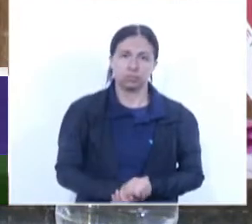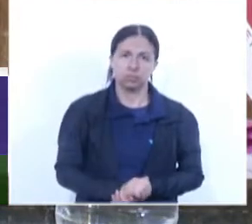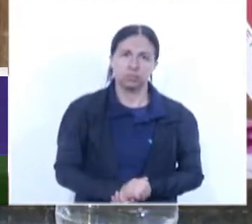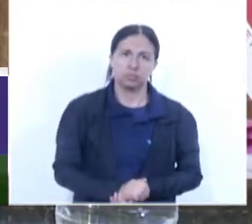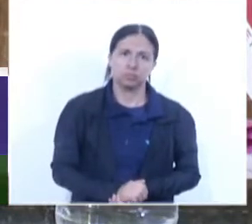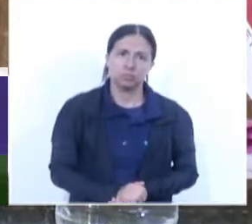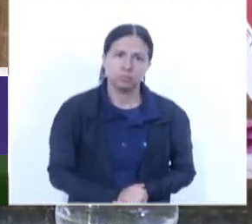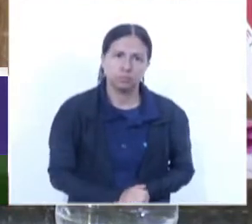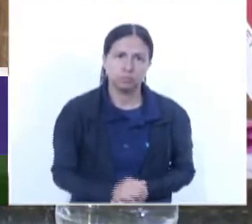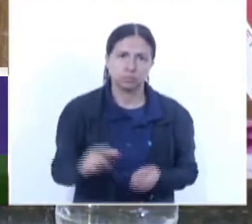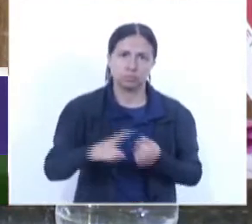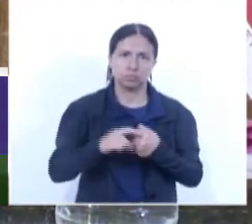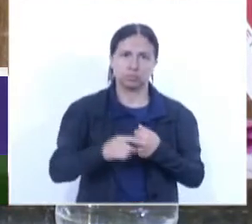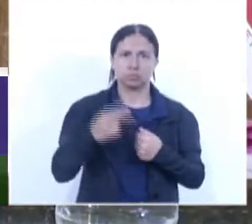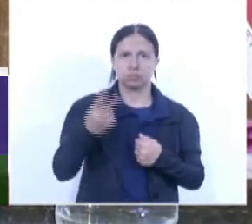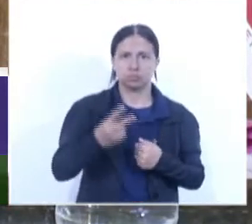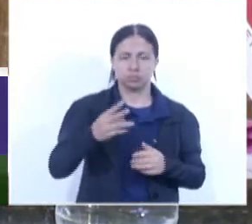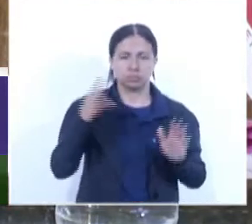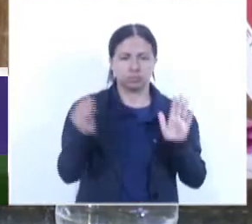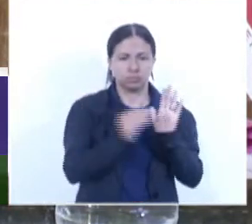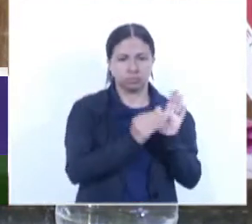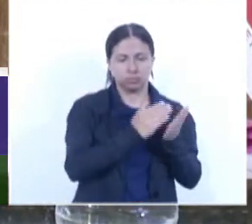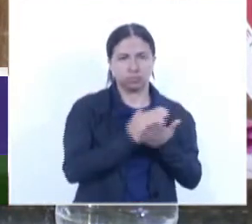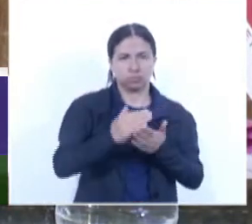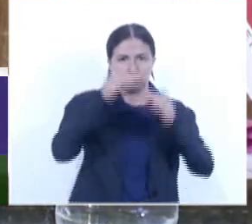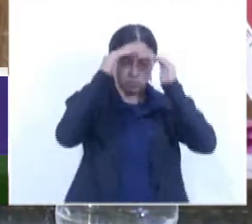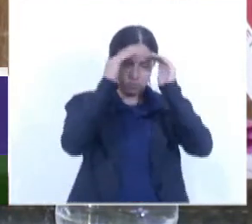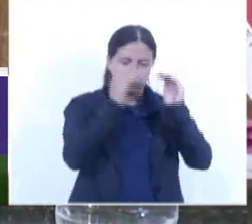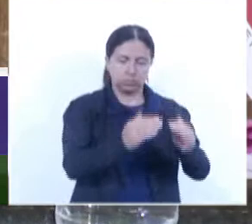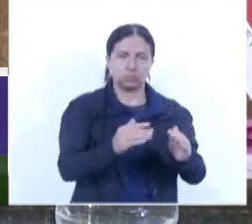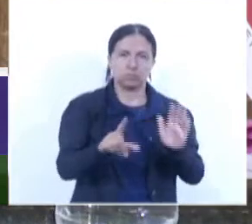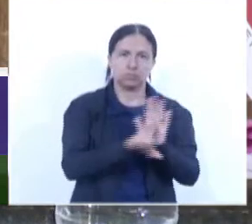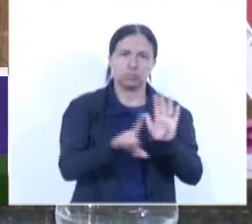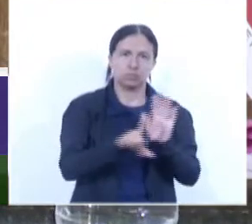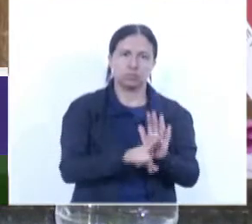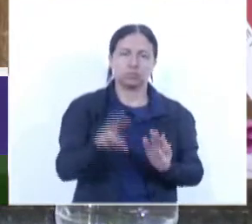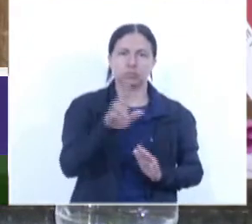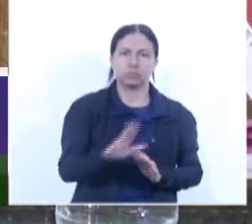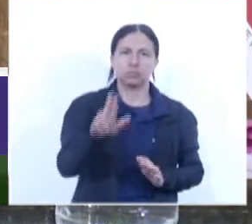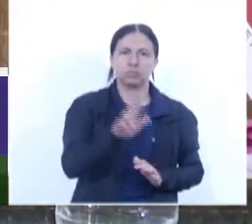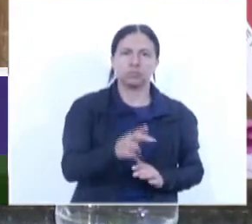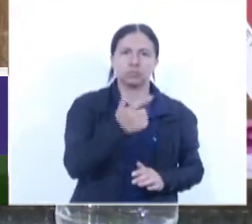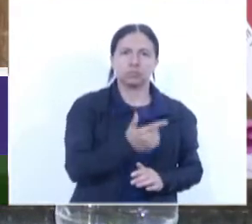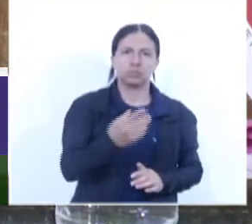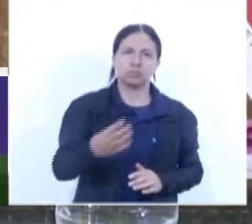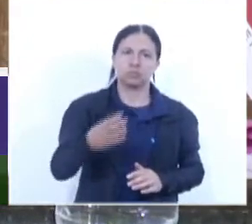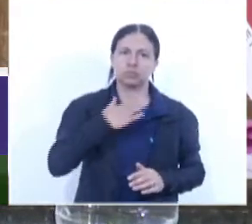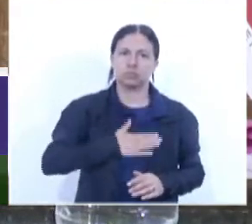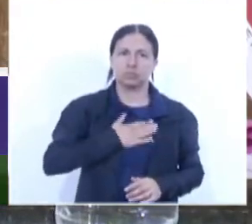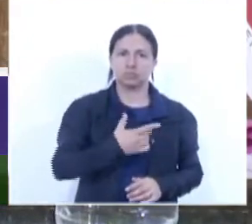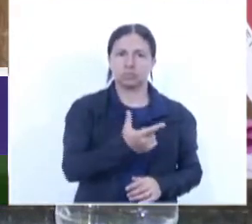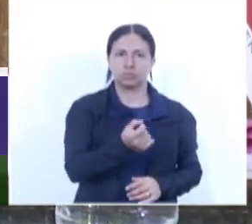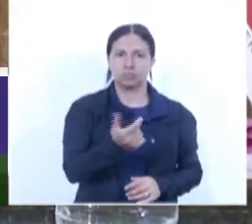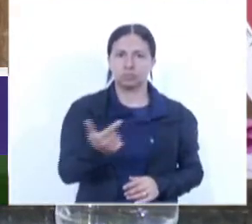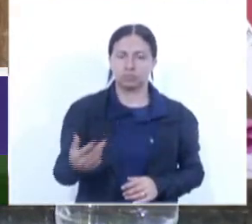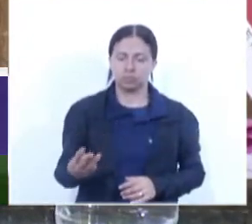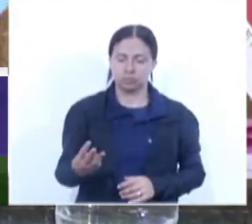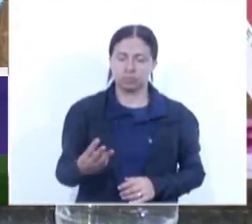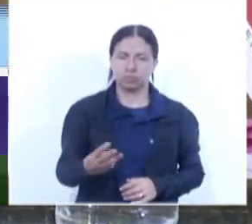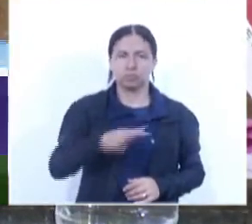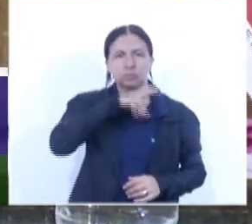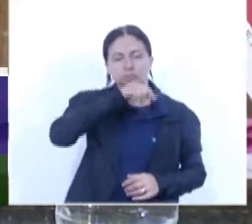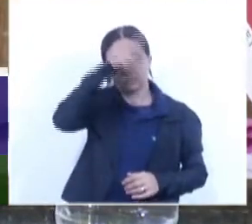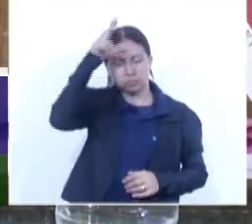artigo segundo essa lei entre vigor na data essa publicação Uberlândia 24 de agosto de 2023 ou deu uma mulher um prefeito Ana Maria de Souza